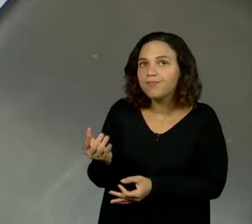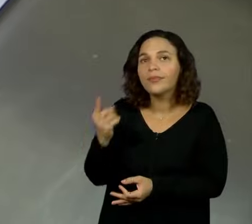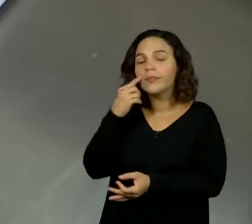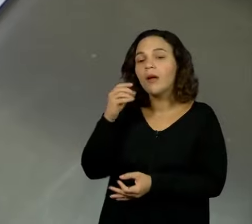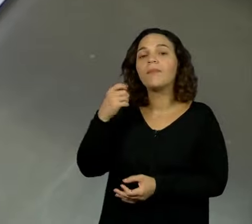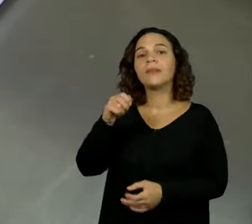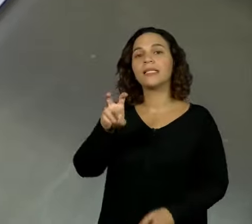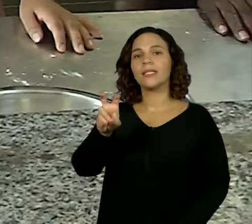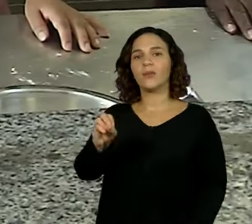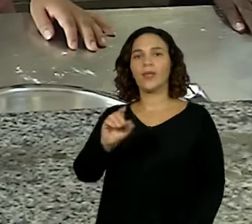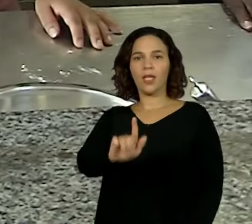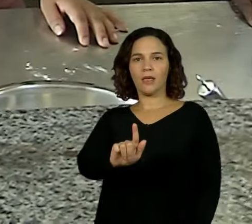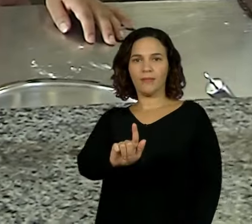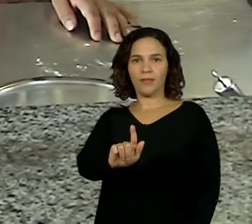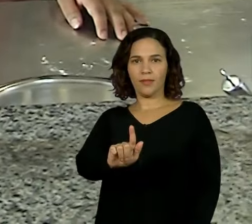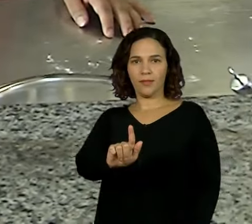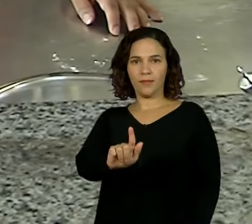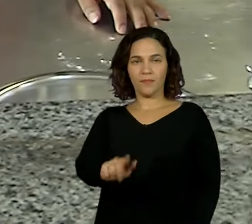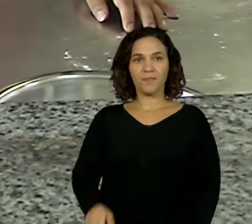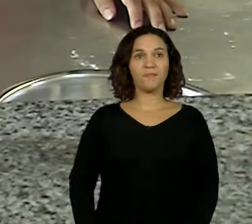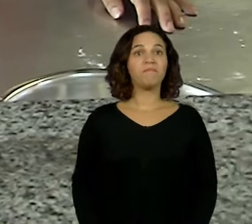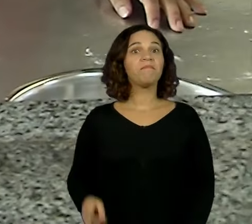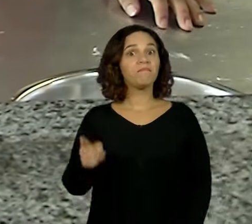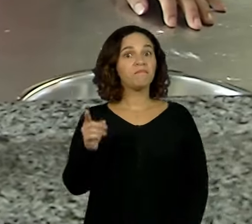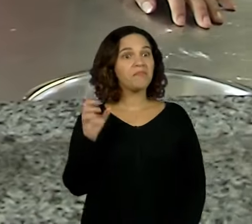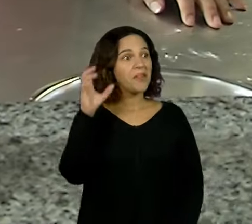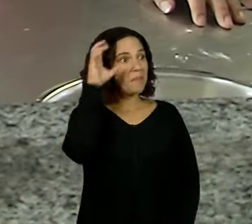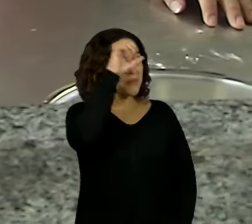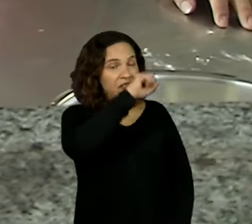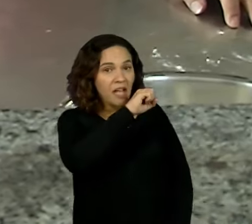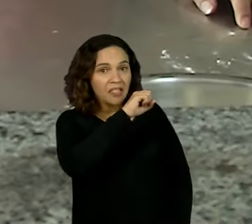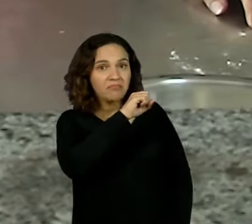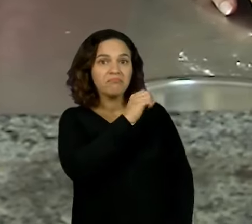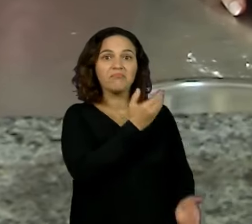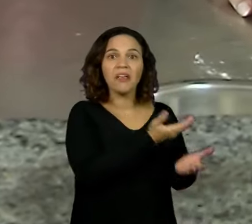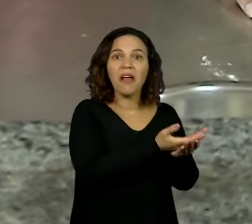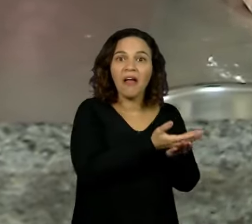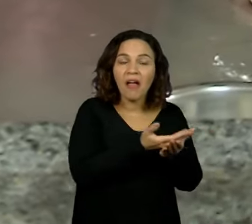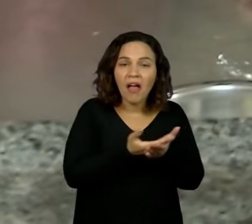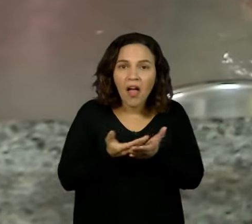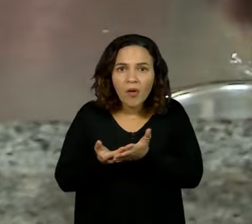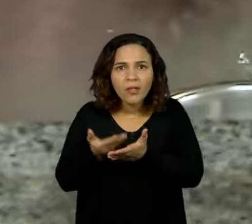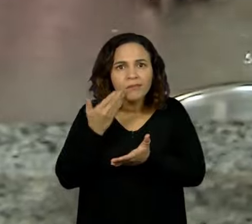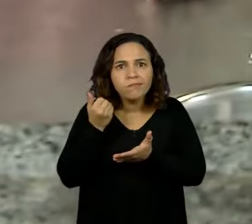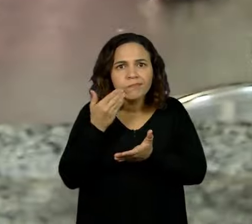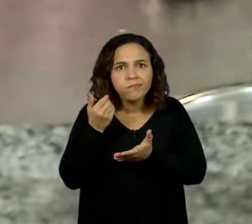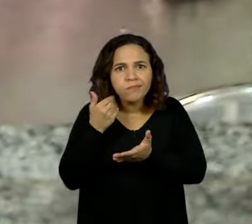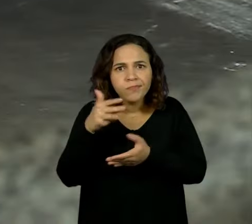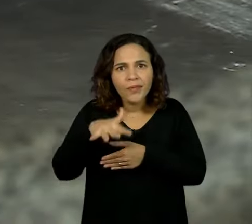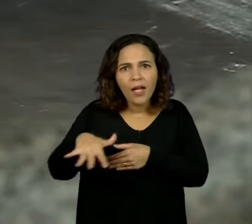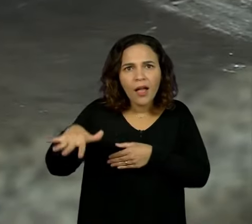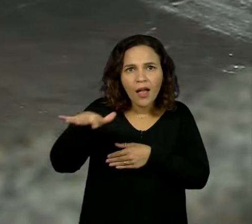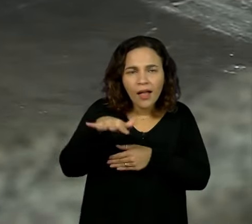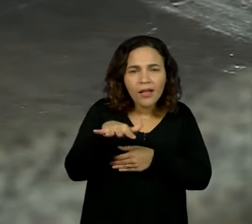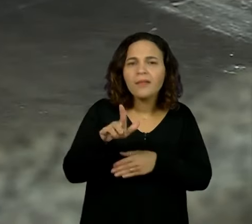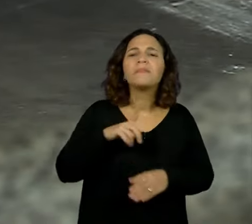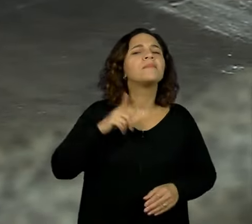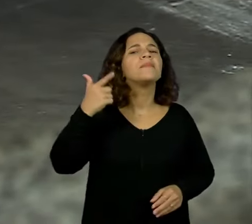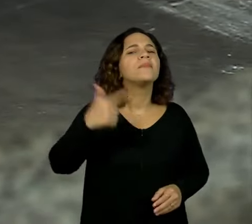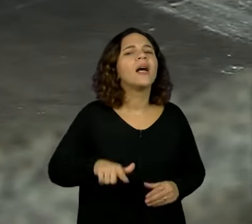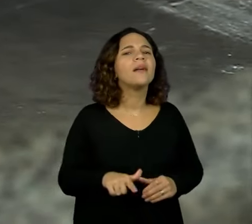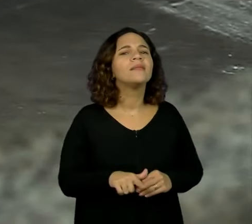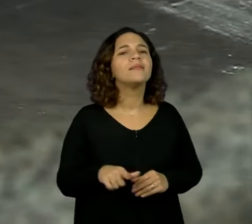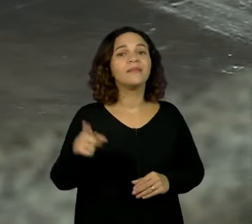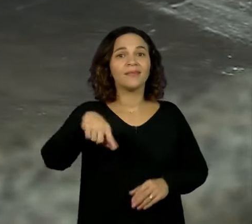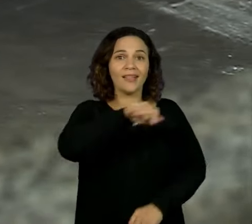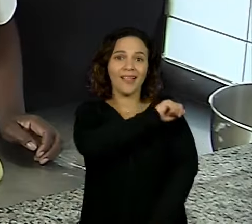de 50 gramas. Os aprendizados da aula vão muito além da capacitação técnica. Aqui, as alunas